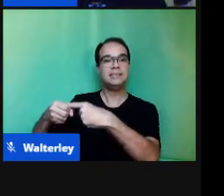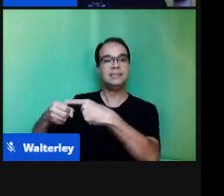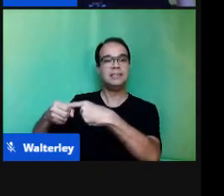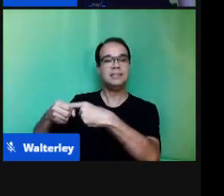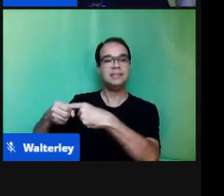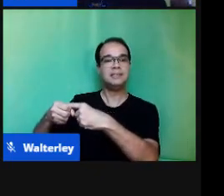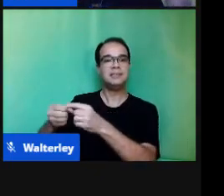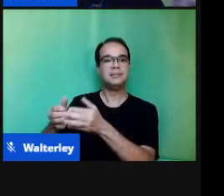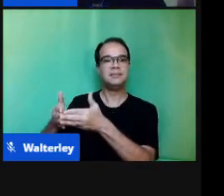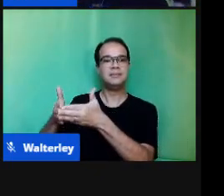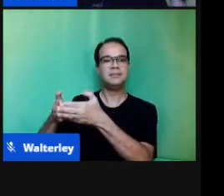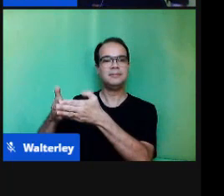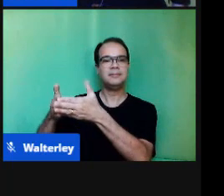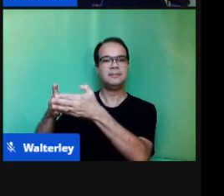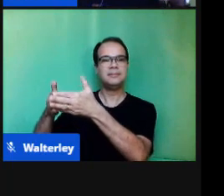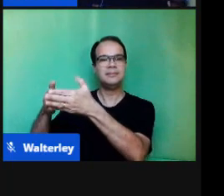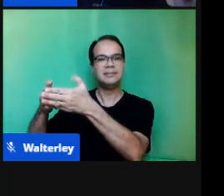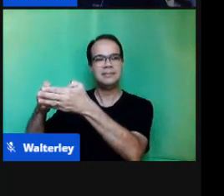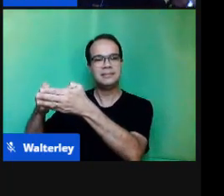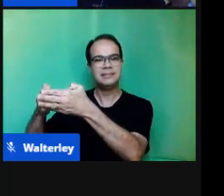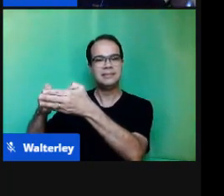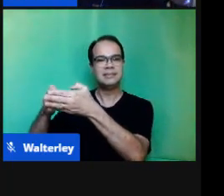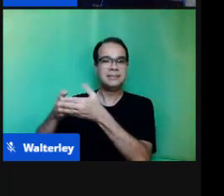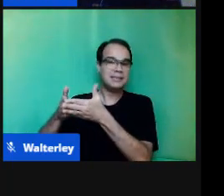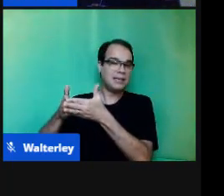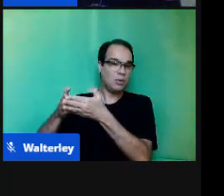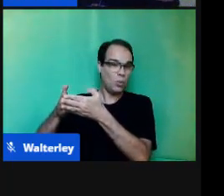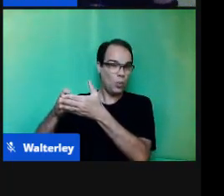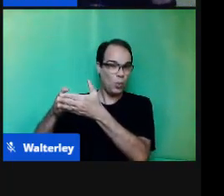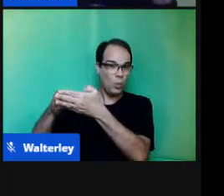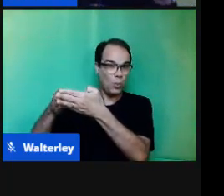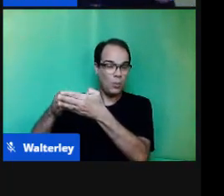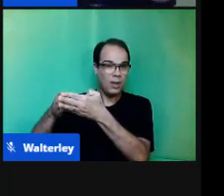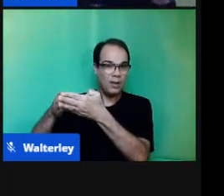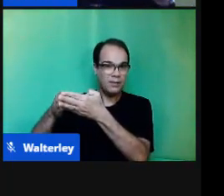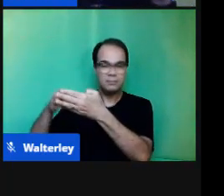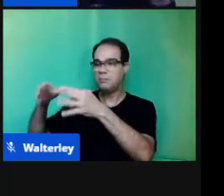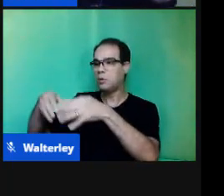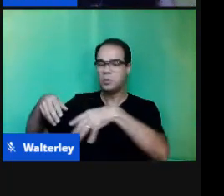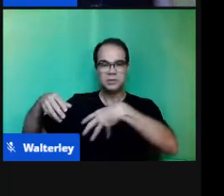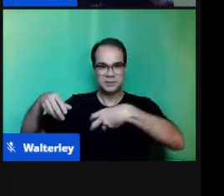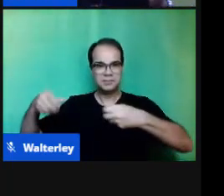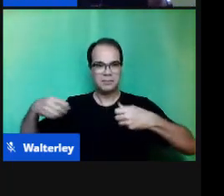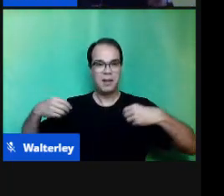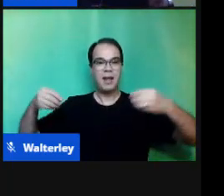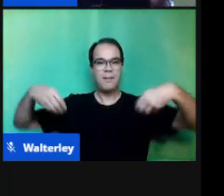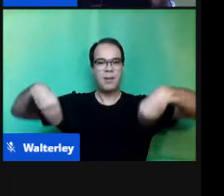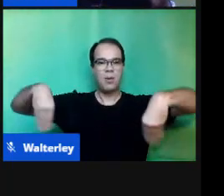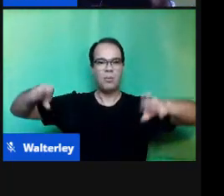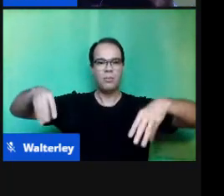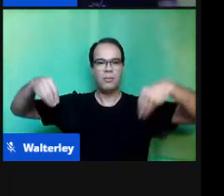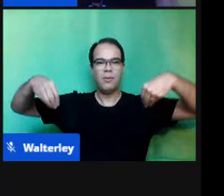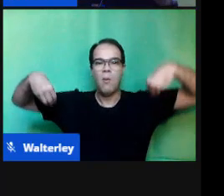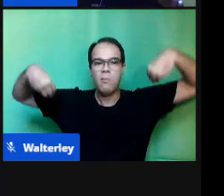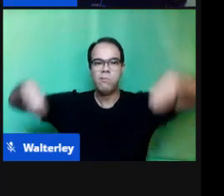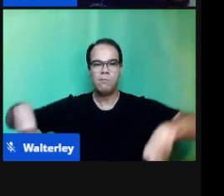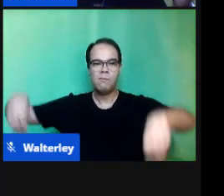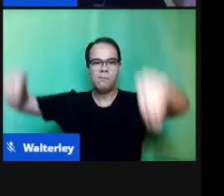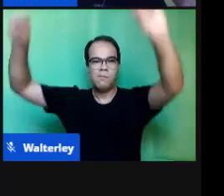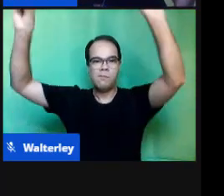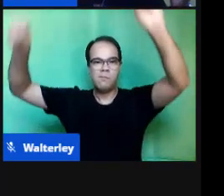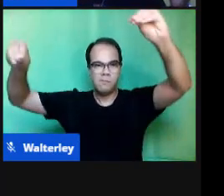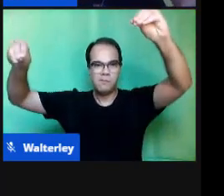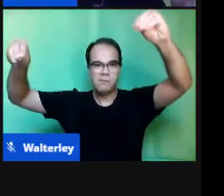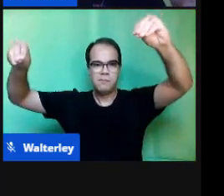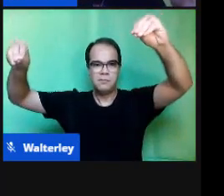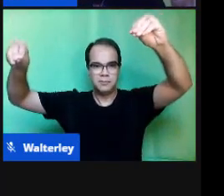Daí o cineasta, não é nem um cineasta, não tem o registro preciso de quem foi essa pessoa, mas fizeram